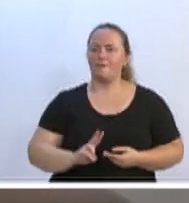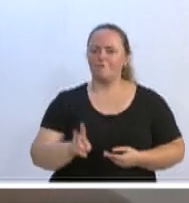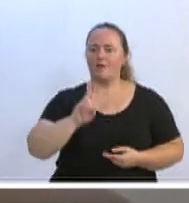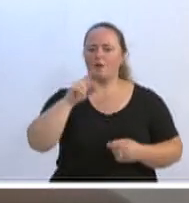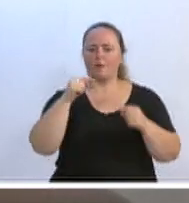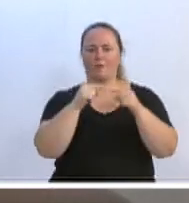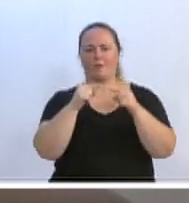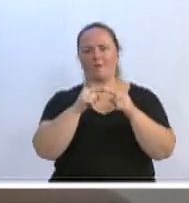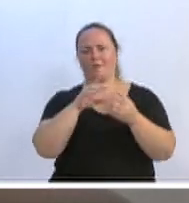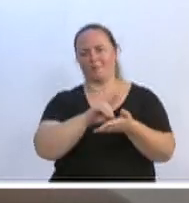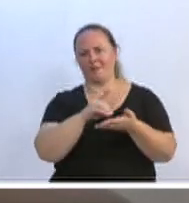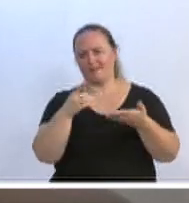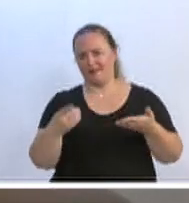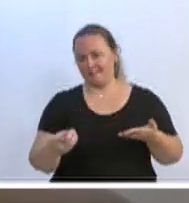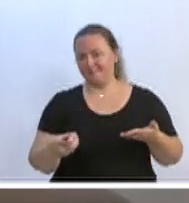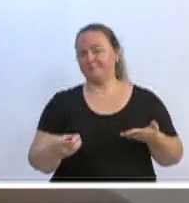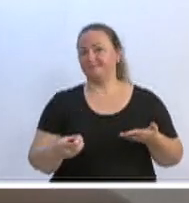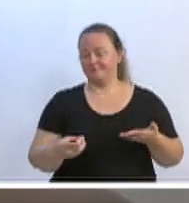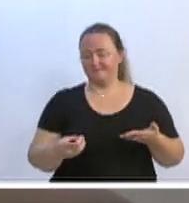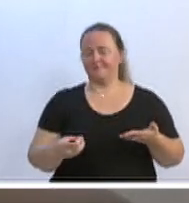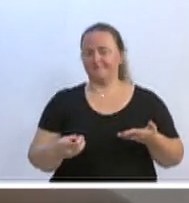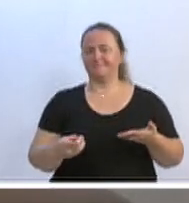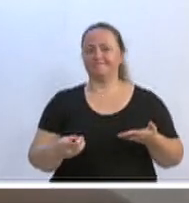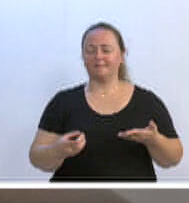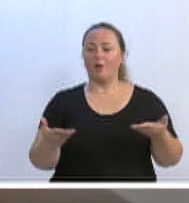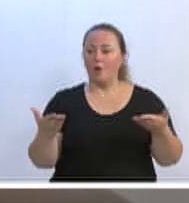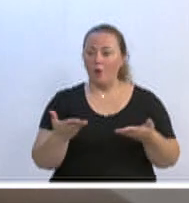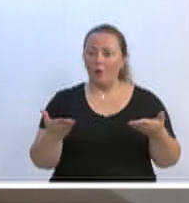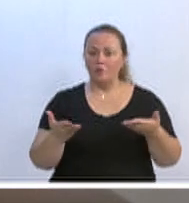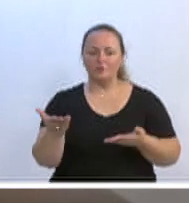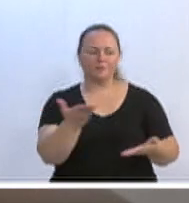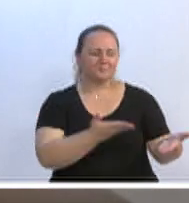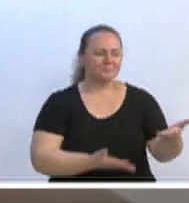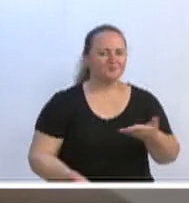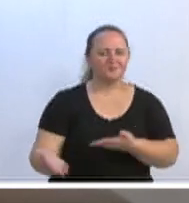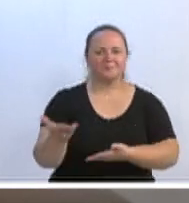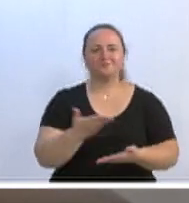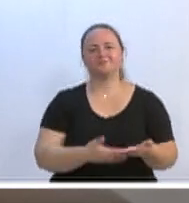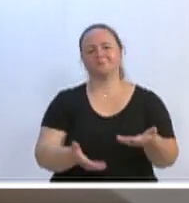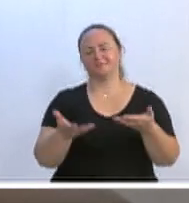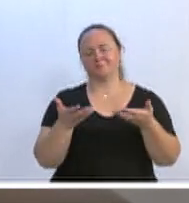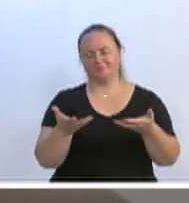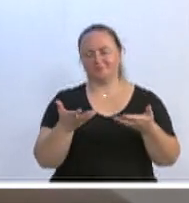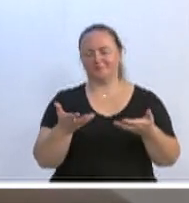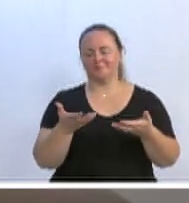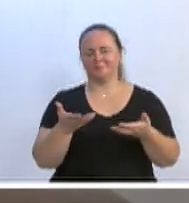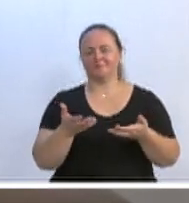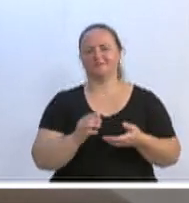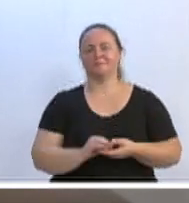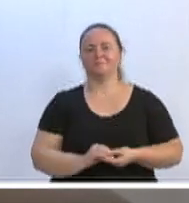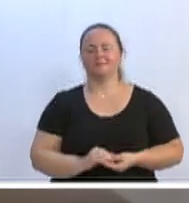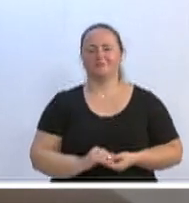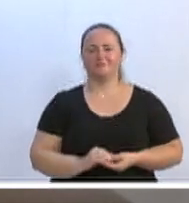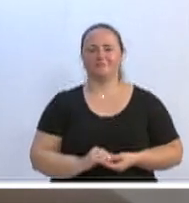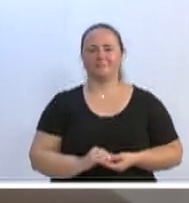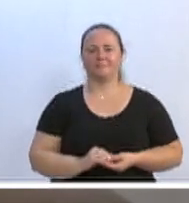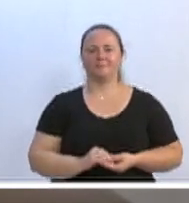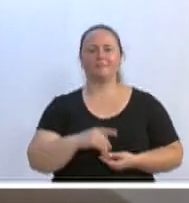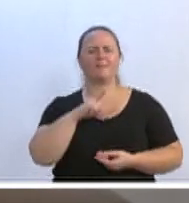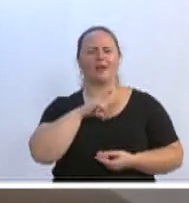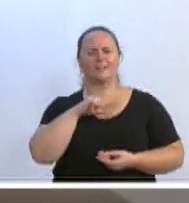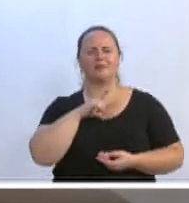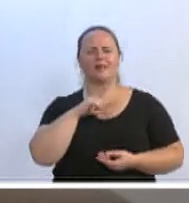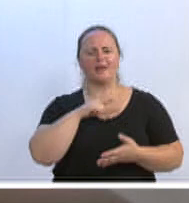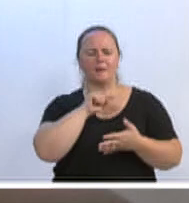doutrinários que nós queremos aqui compartilhar de alguns tópicos,